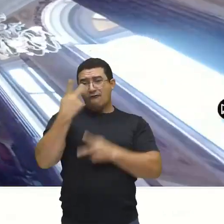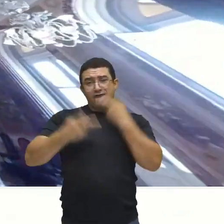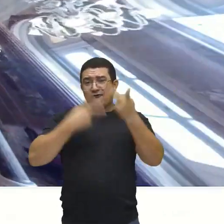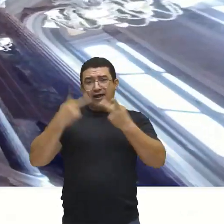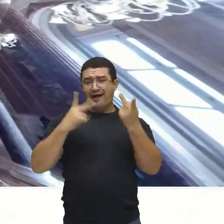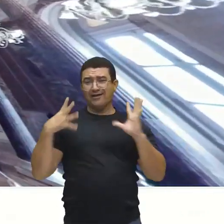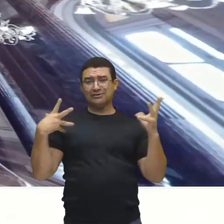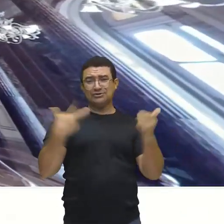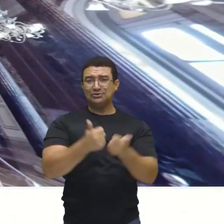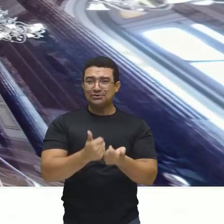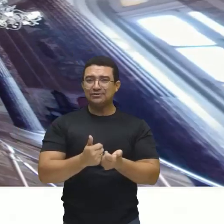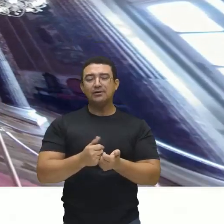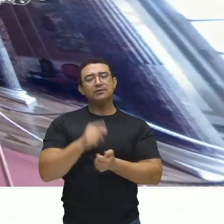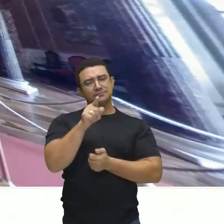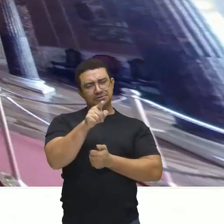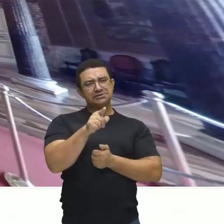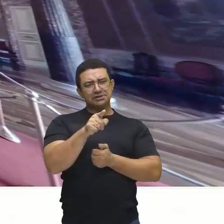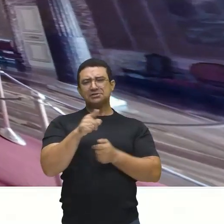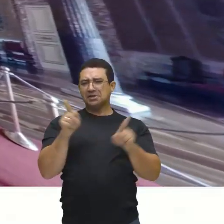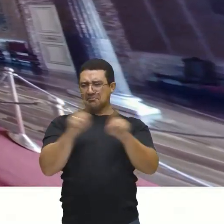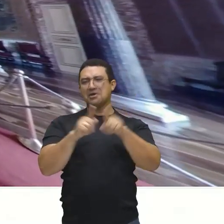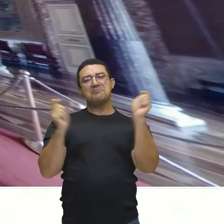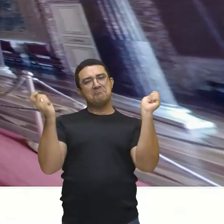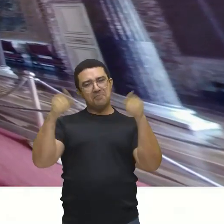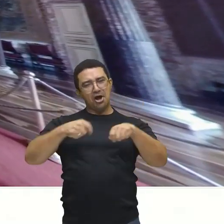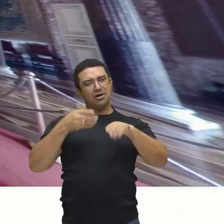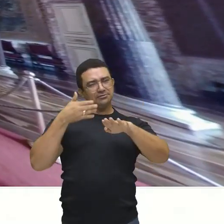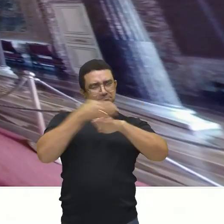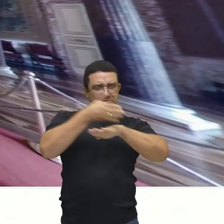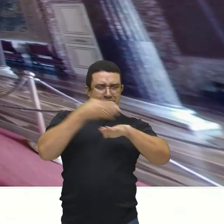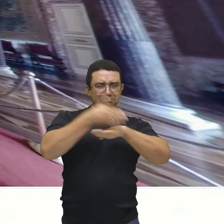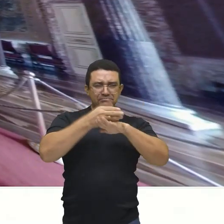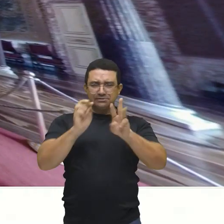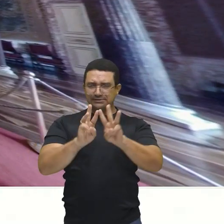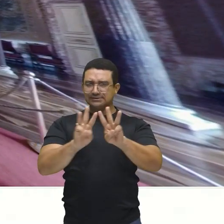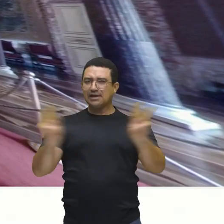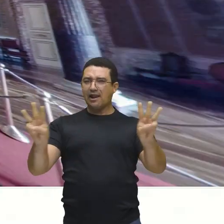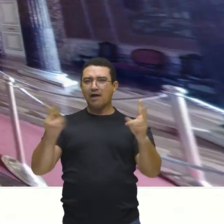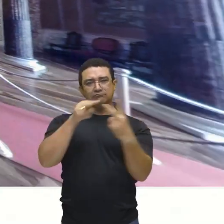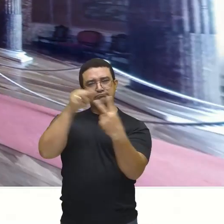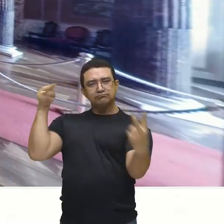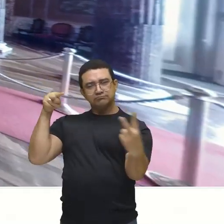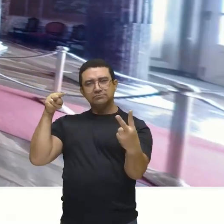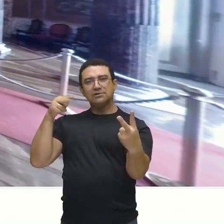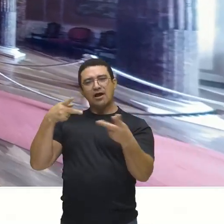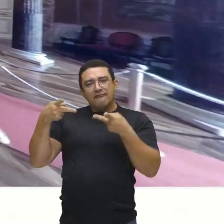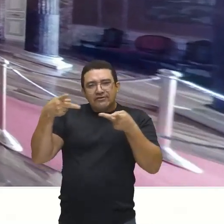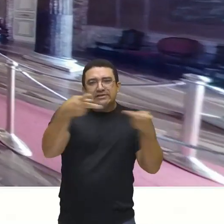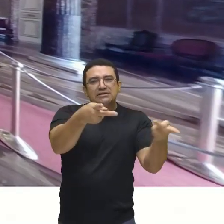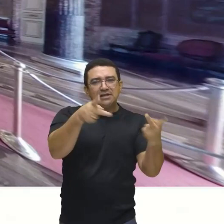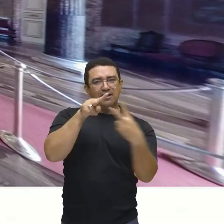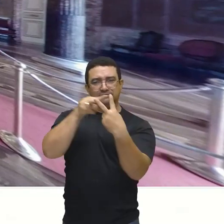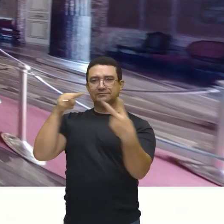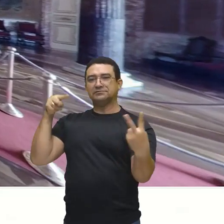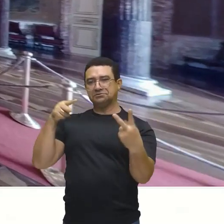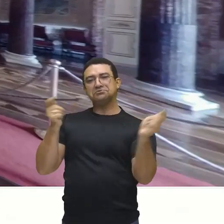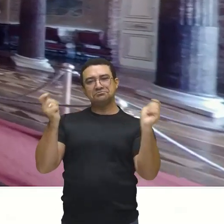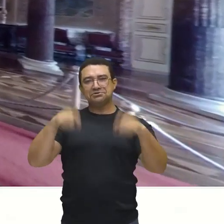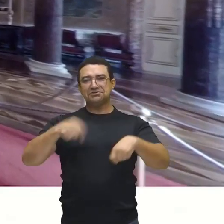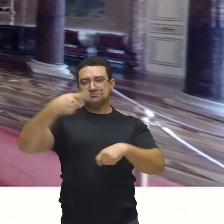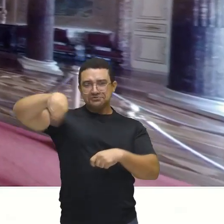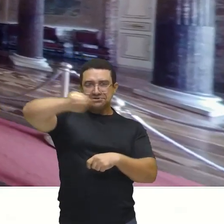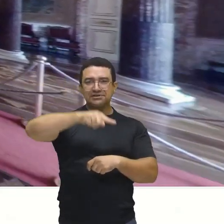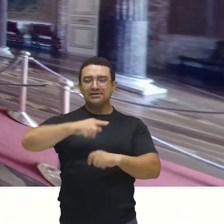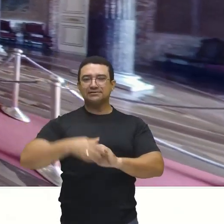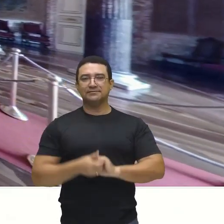está acessível a vocês. Nós vamos deixar o endereço para vocês também fazerem essa viagem, tá? Professora Lúcia